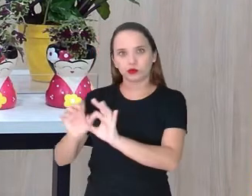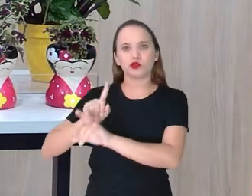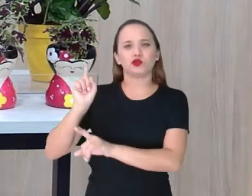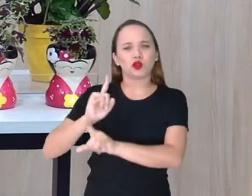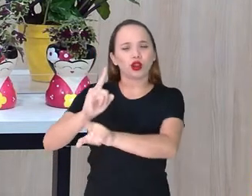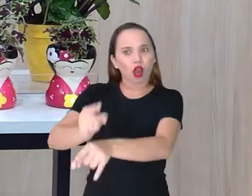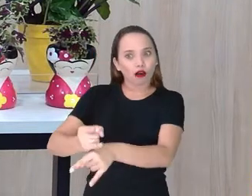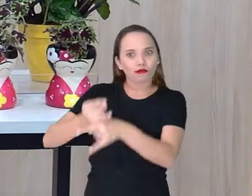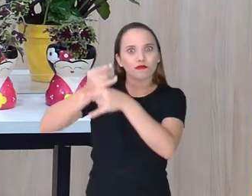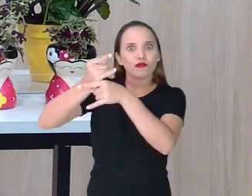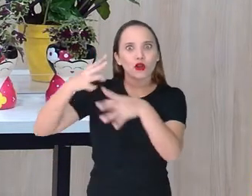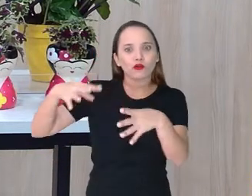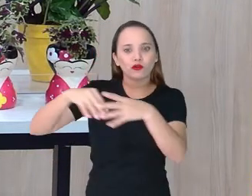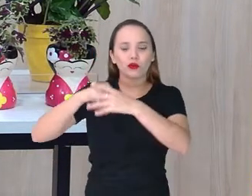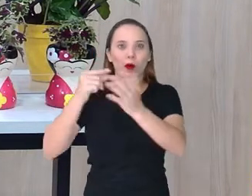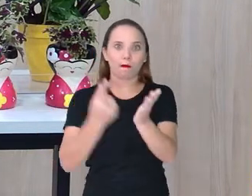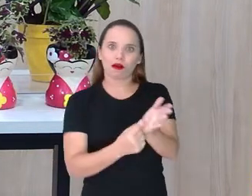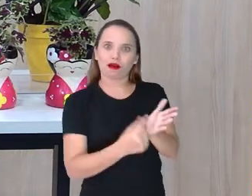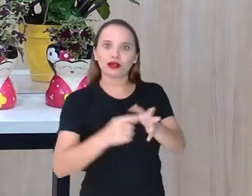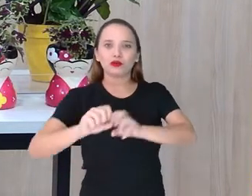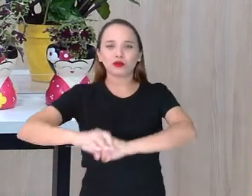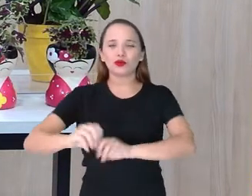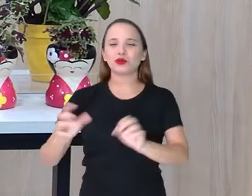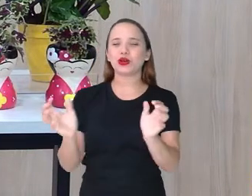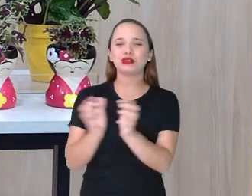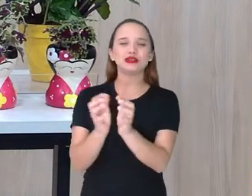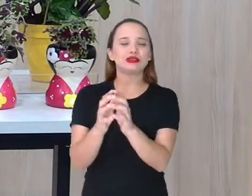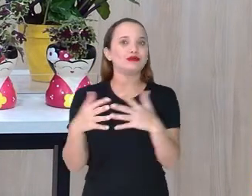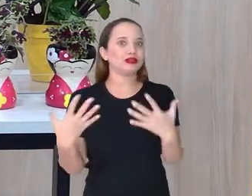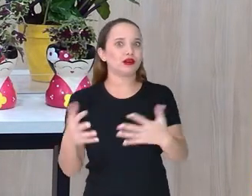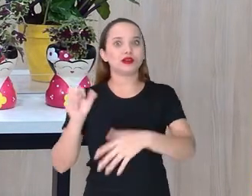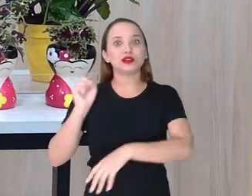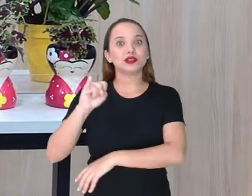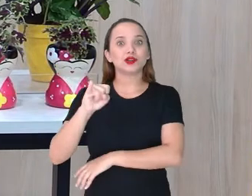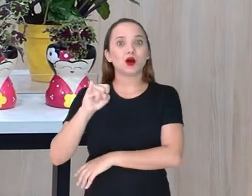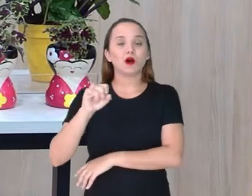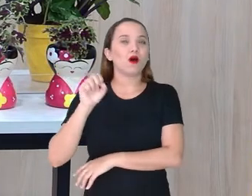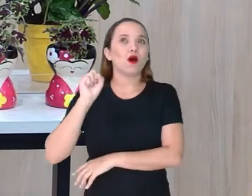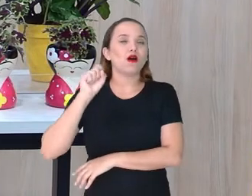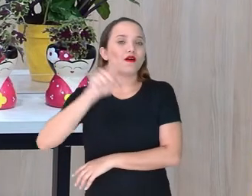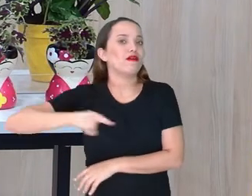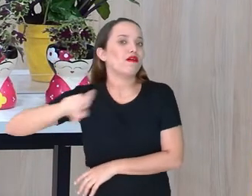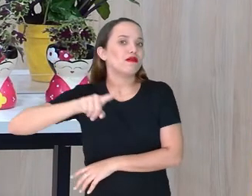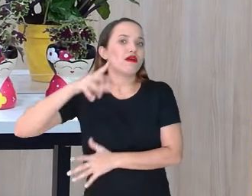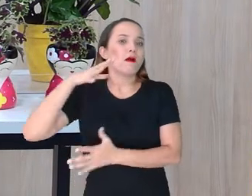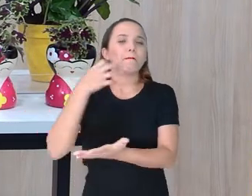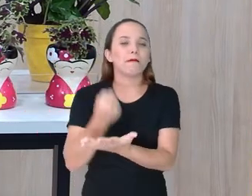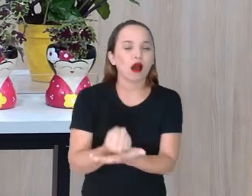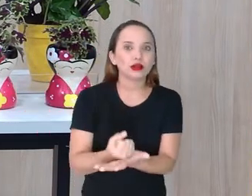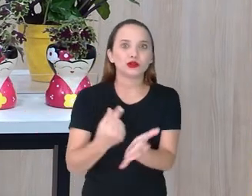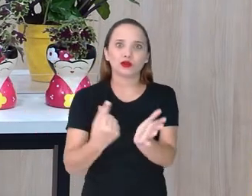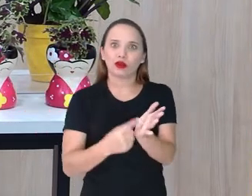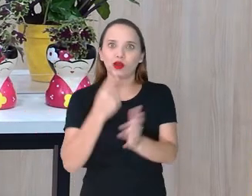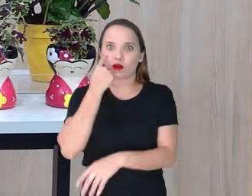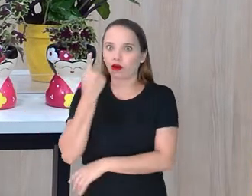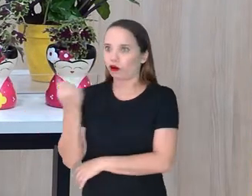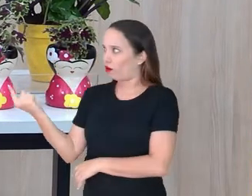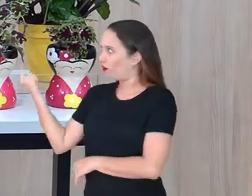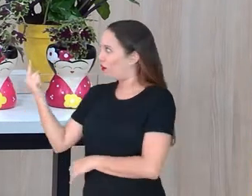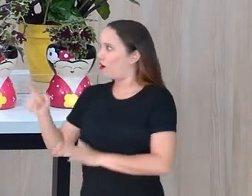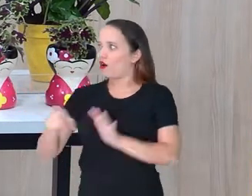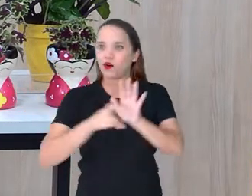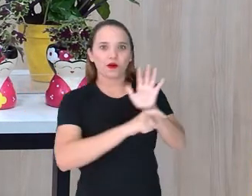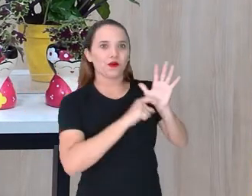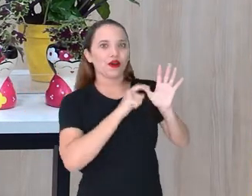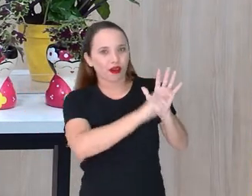hábil no aplicativo Educa Recife. Então, só é vocês baixarem aí. Está aí o QR Code que nosso amigo